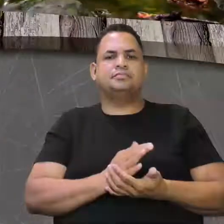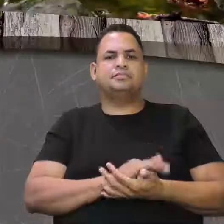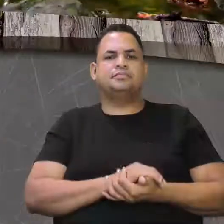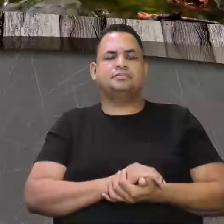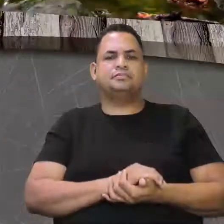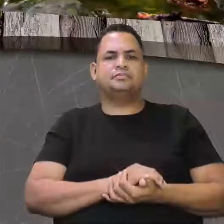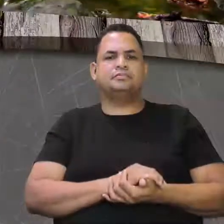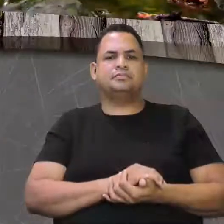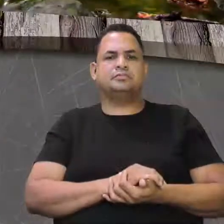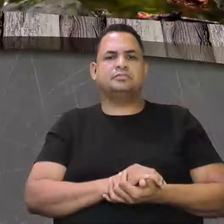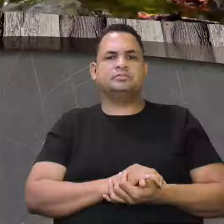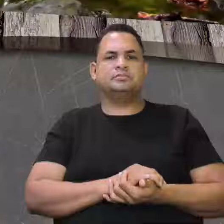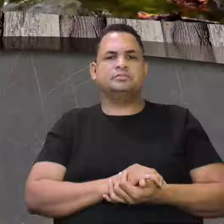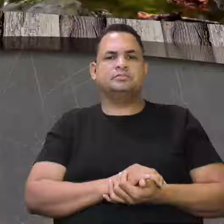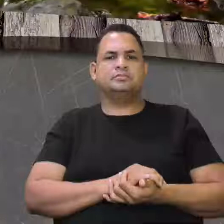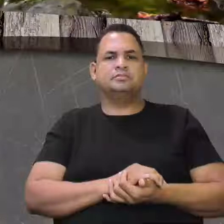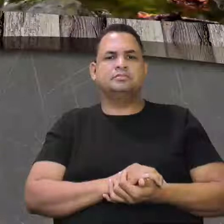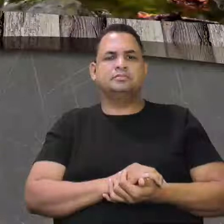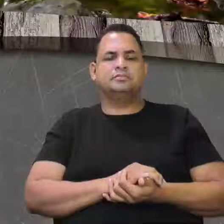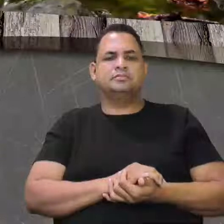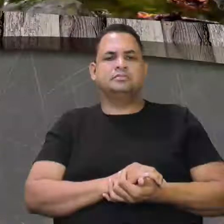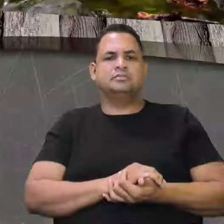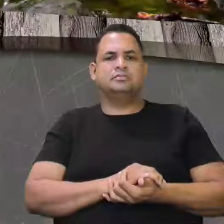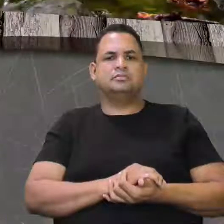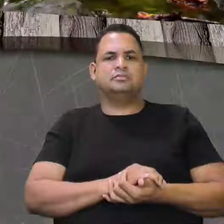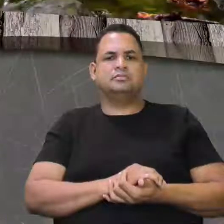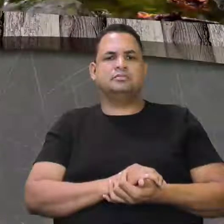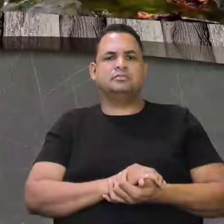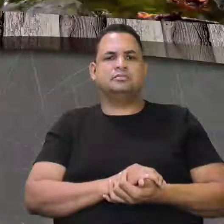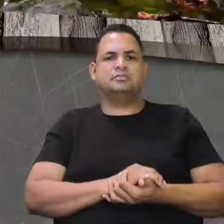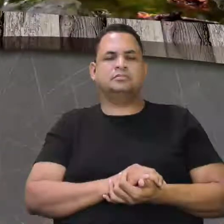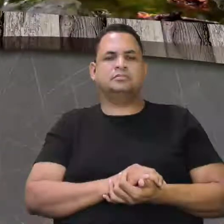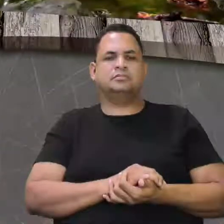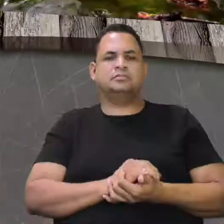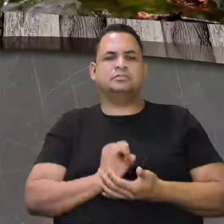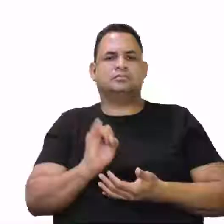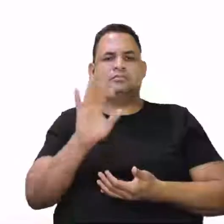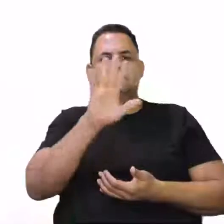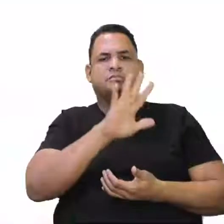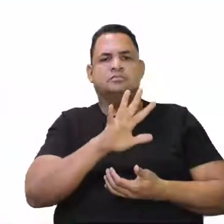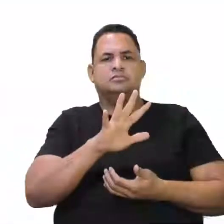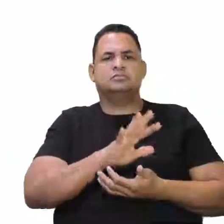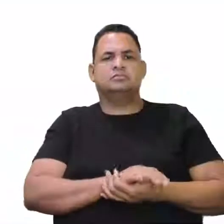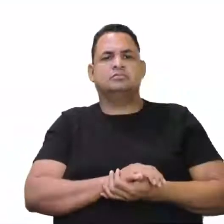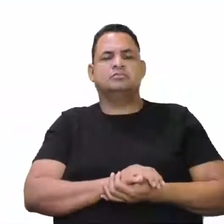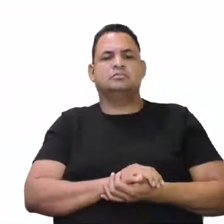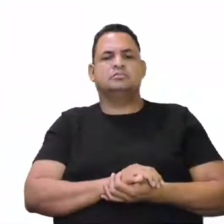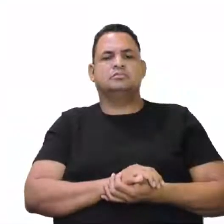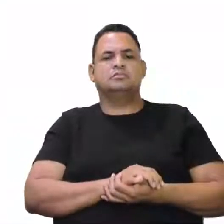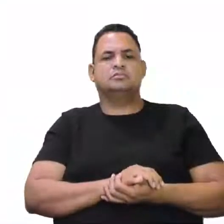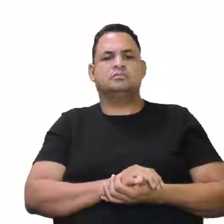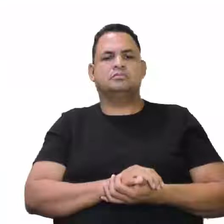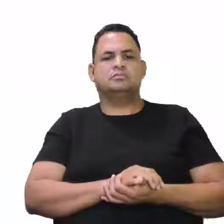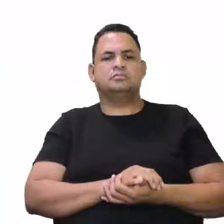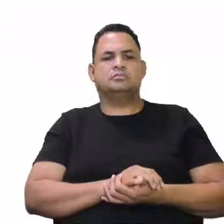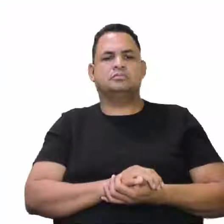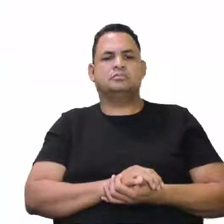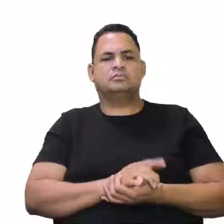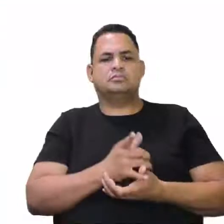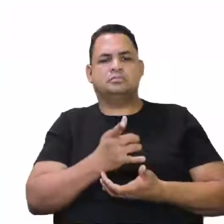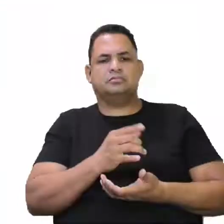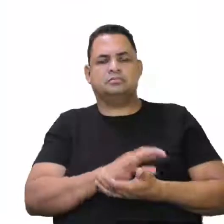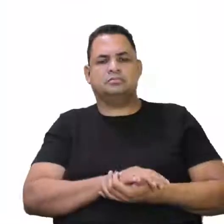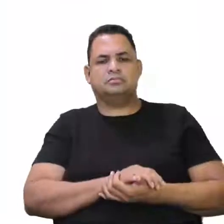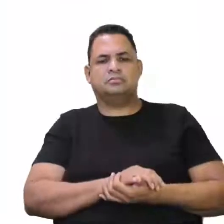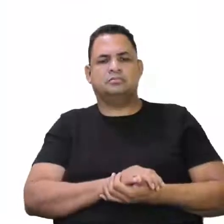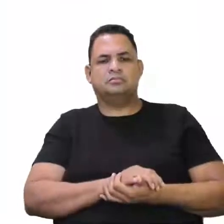É. Sim, senhor. Joga lá na imagem, eu quero destacar essa imagem aqui, terrível.